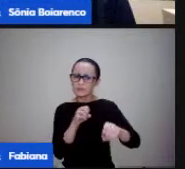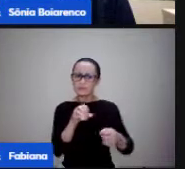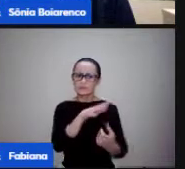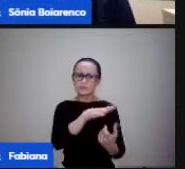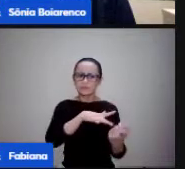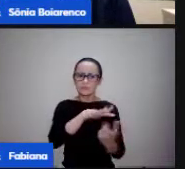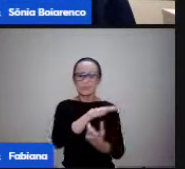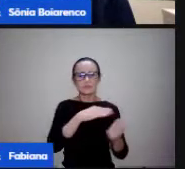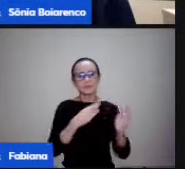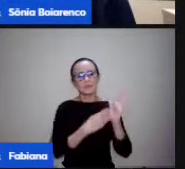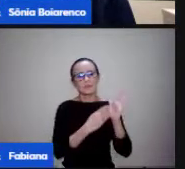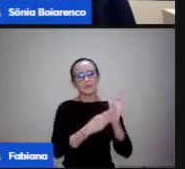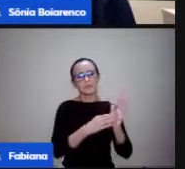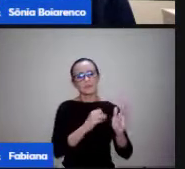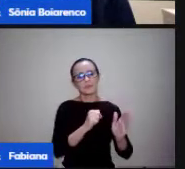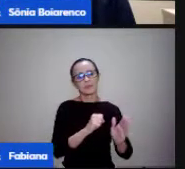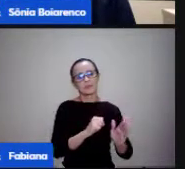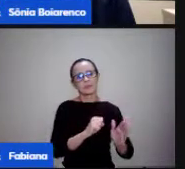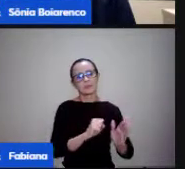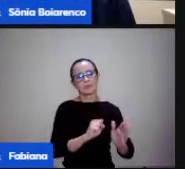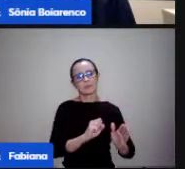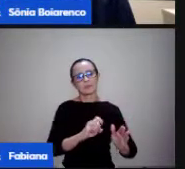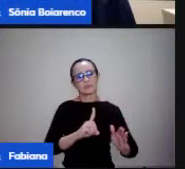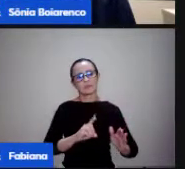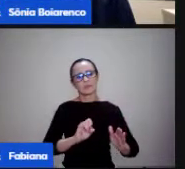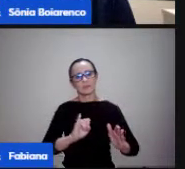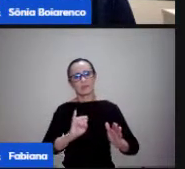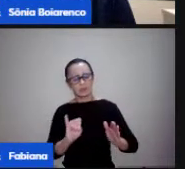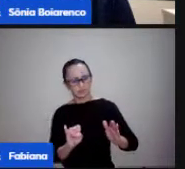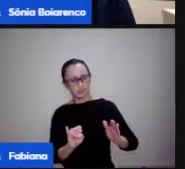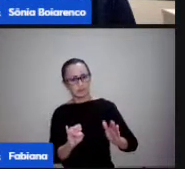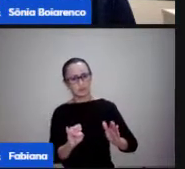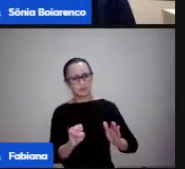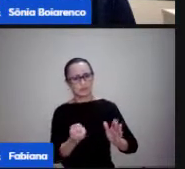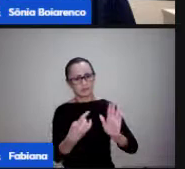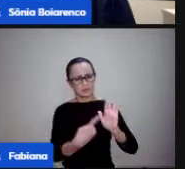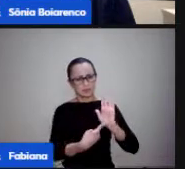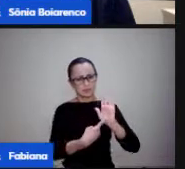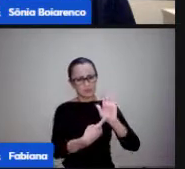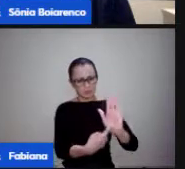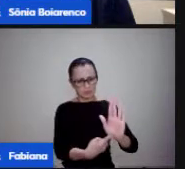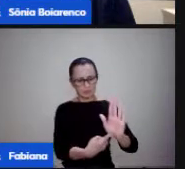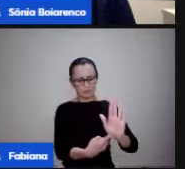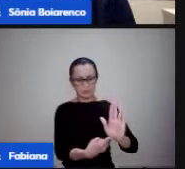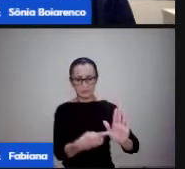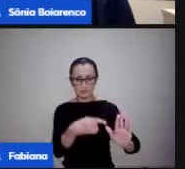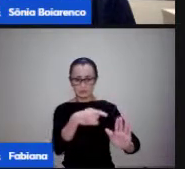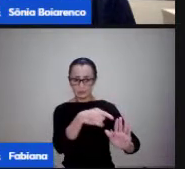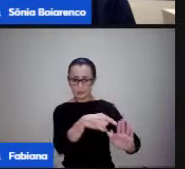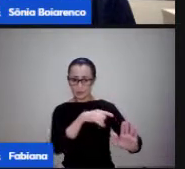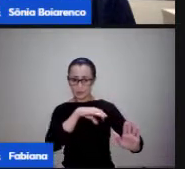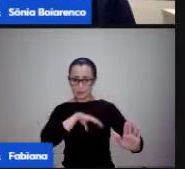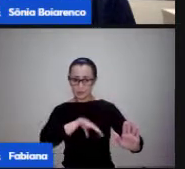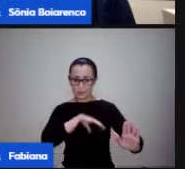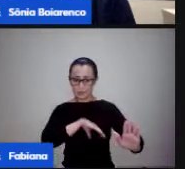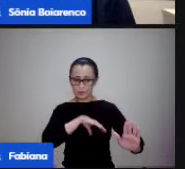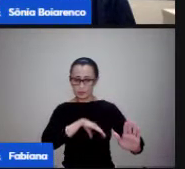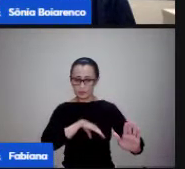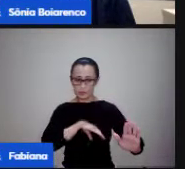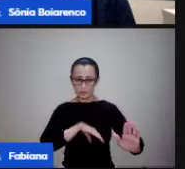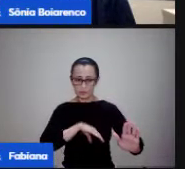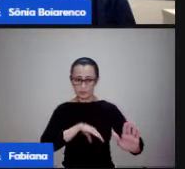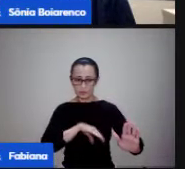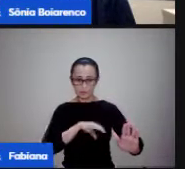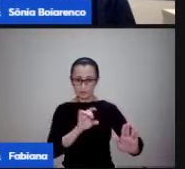da SDI que nós estamos trazendo no componente de língua portuguesa, mas não só da língua portuguesa,